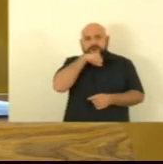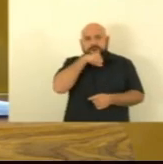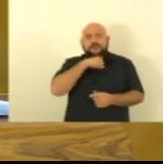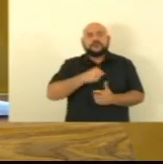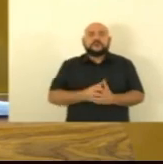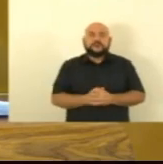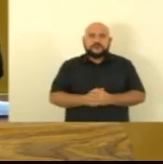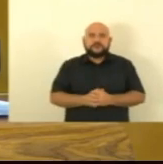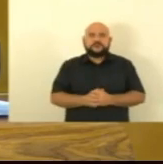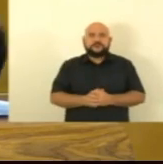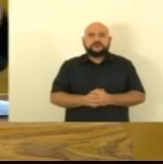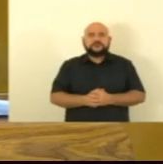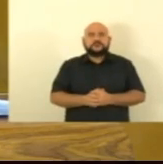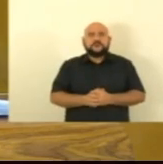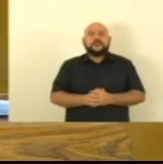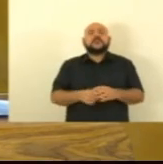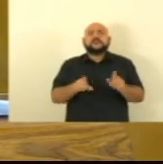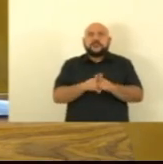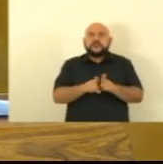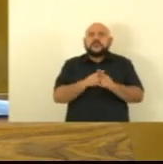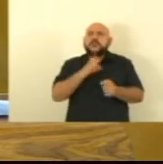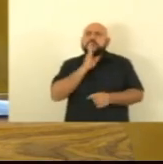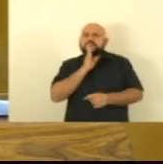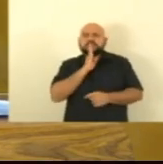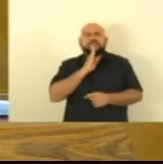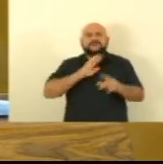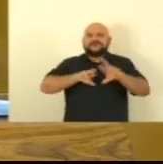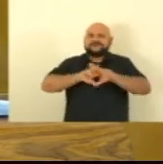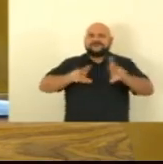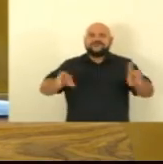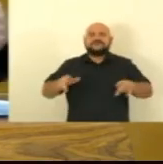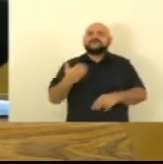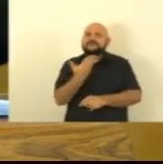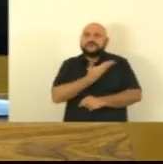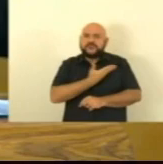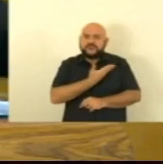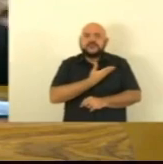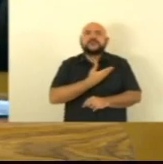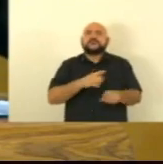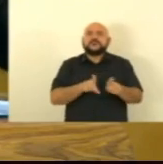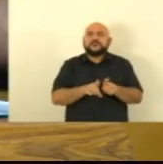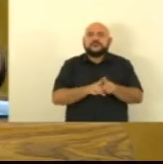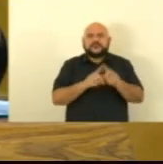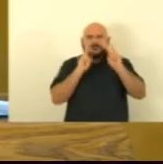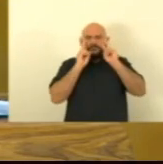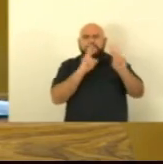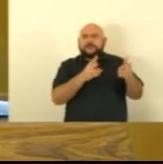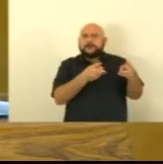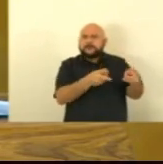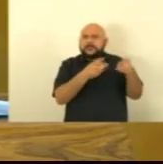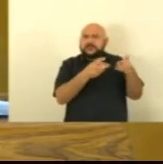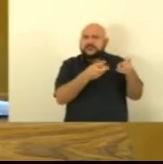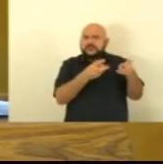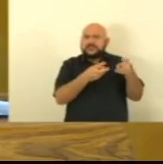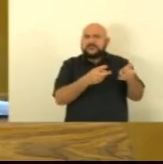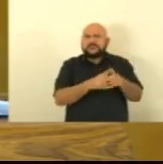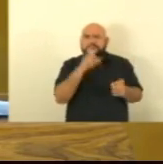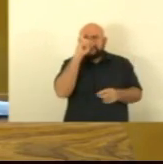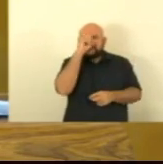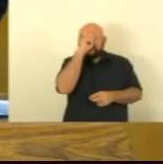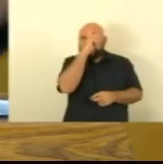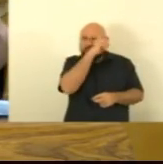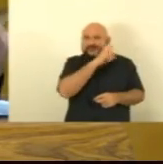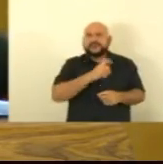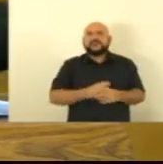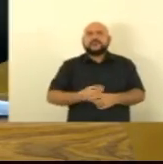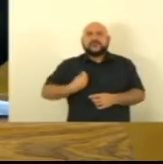aonde eu tenho vários amigos meus, que eu vejo a dificuldade que eles têm. Aqui, não